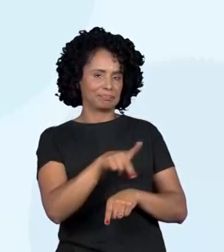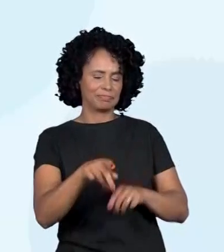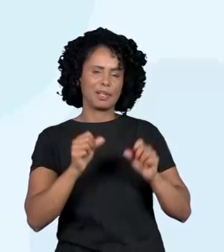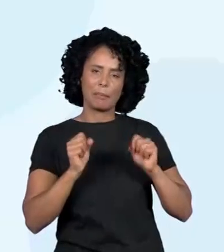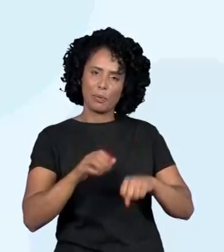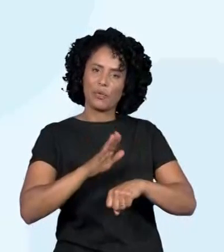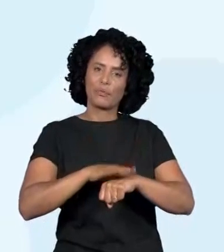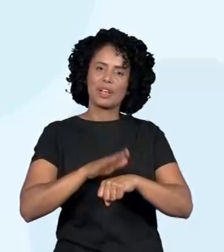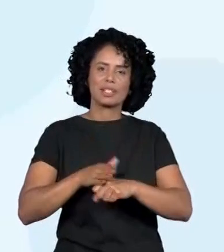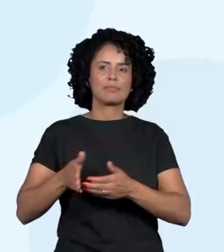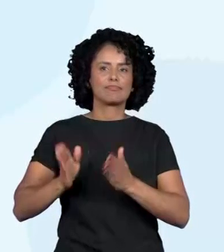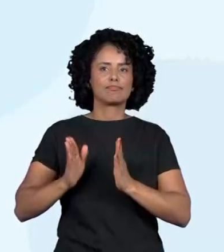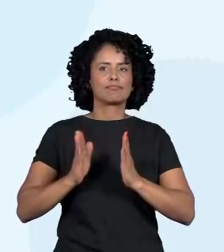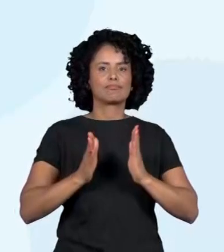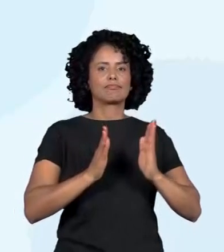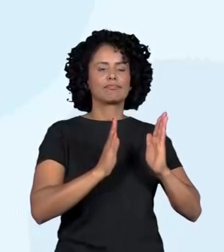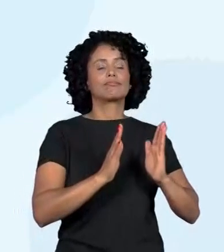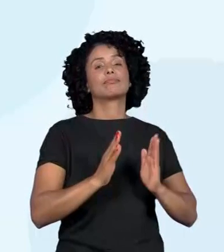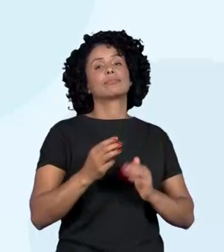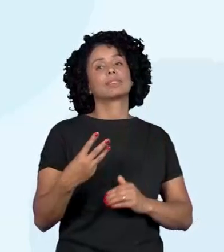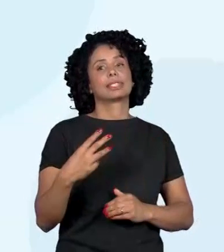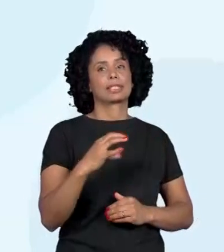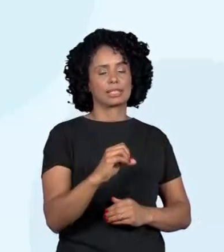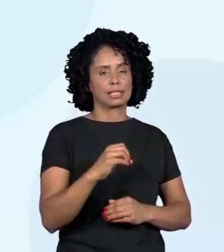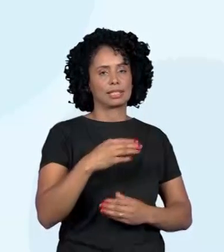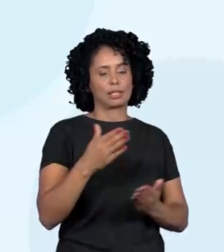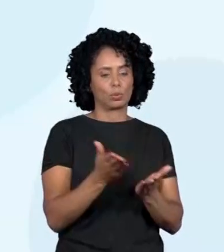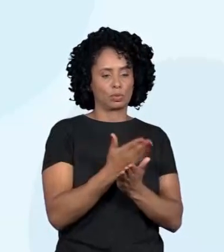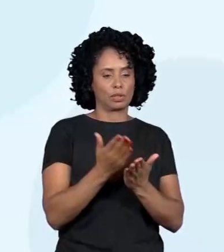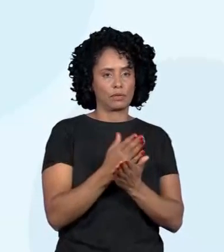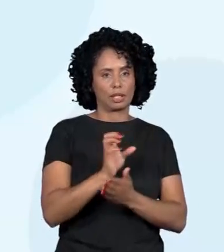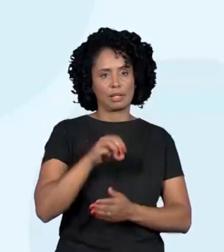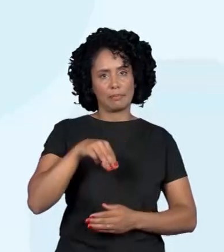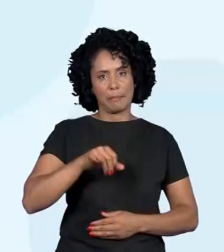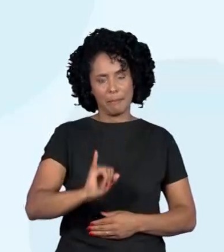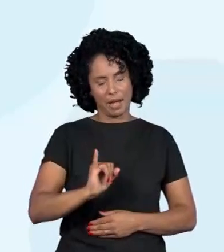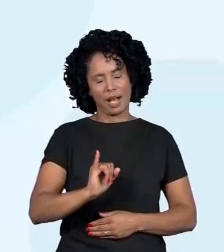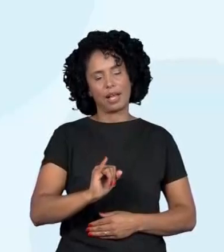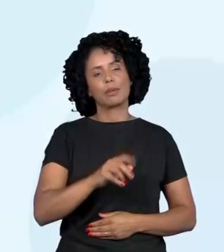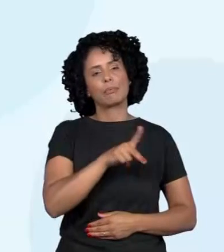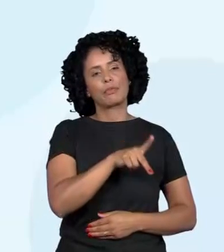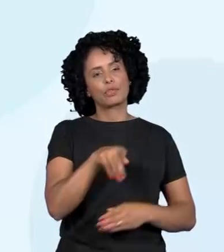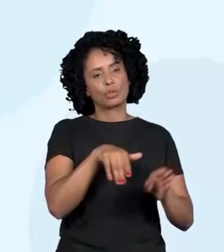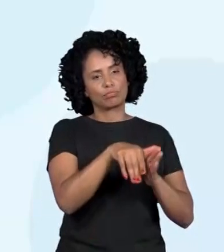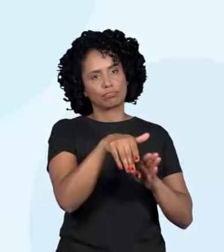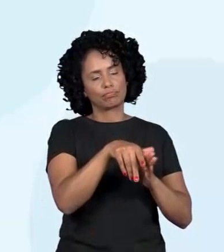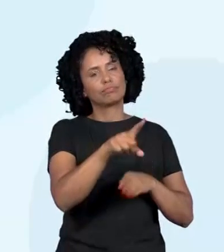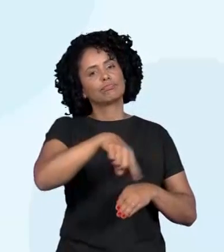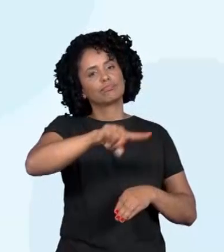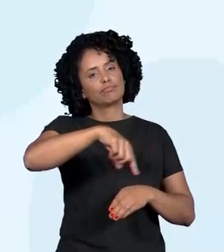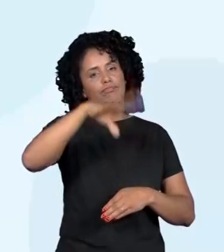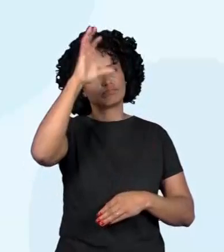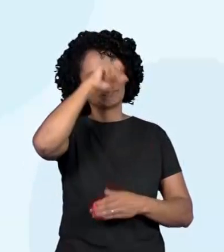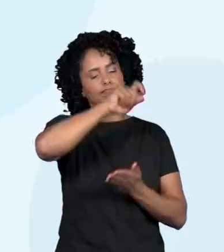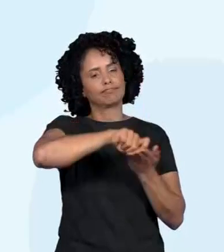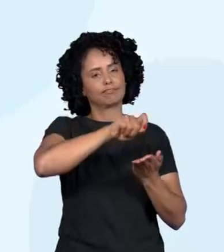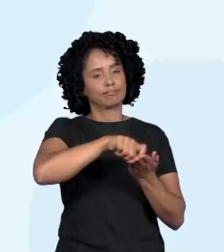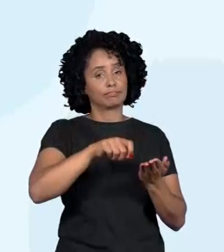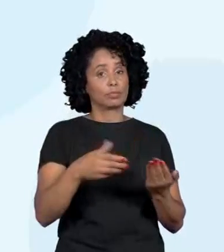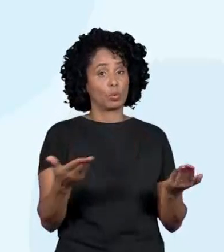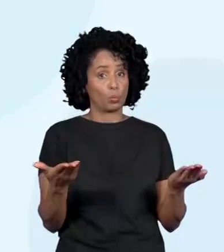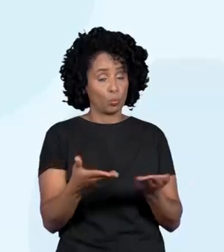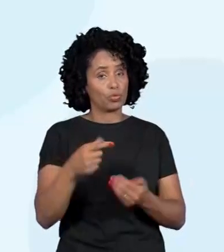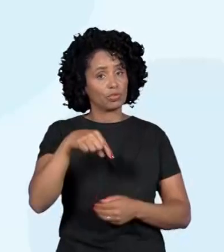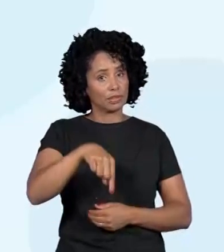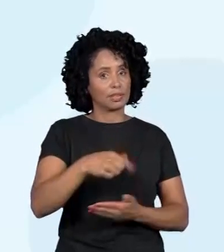sequência 30 do EMAI, seguindo as orientações do seu professor. Na aula de hoje, nós desenhamos